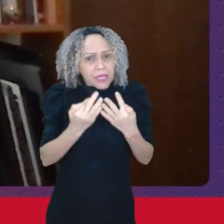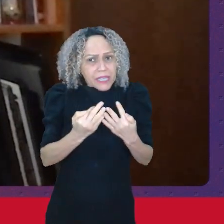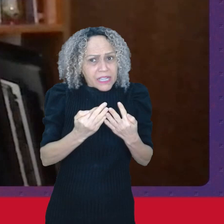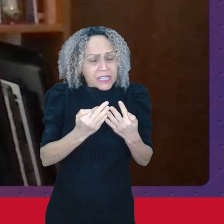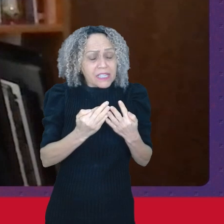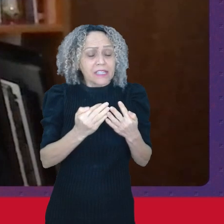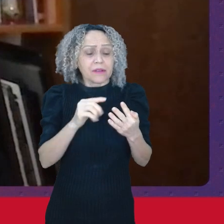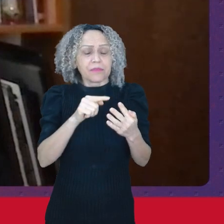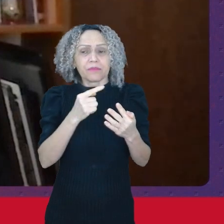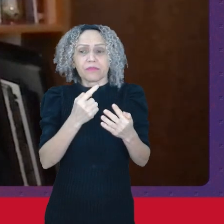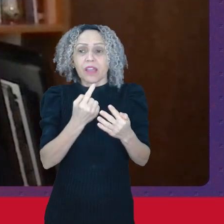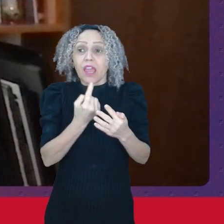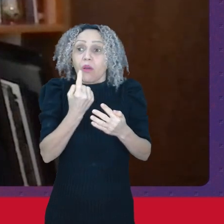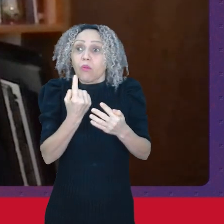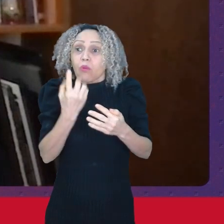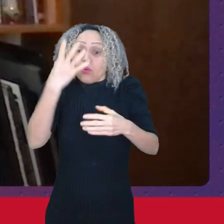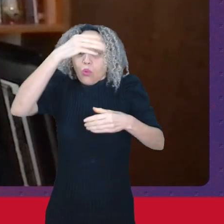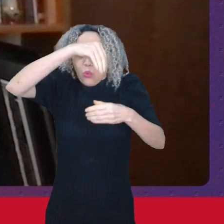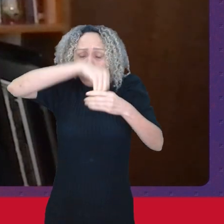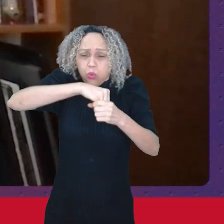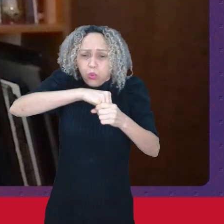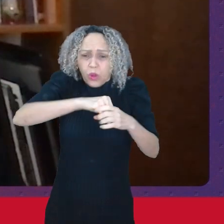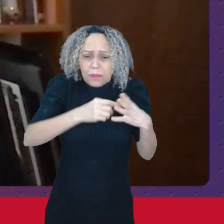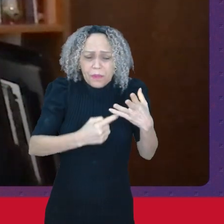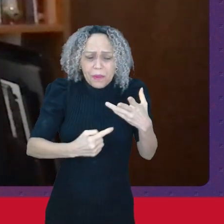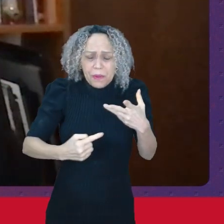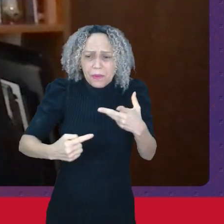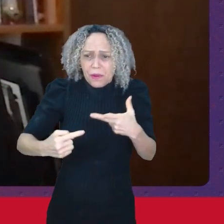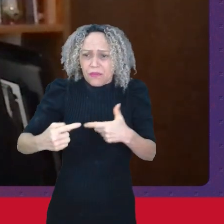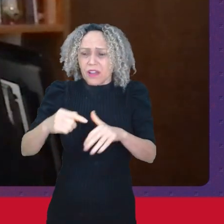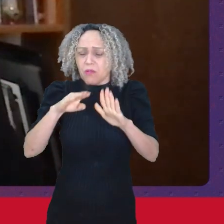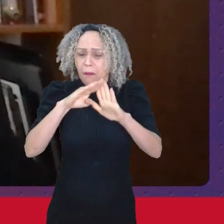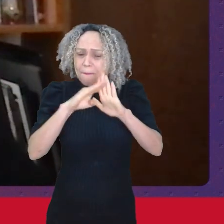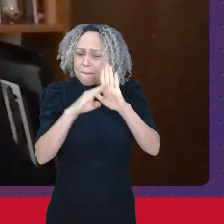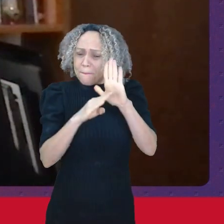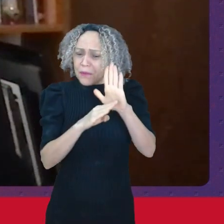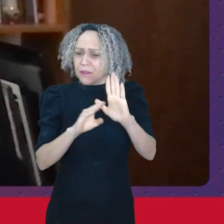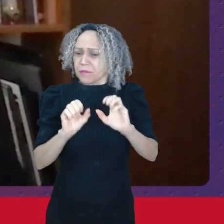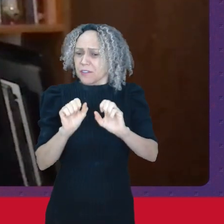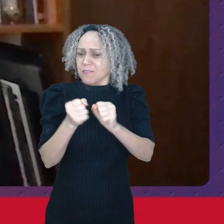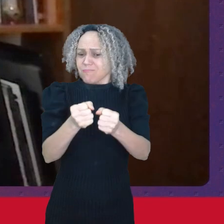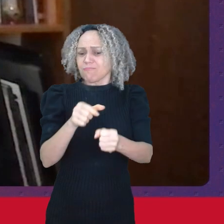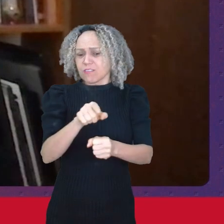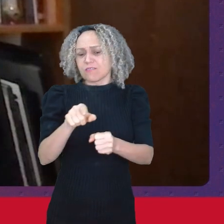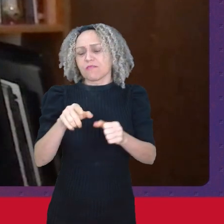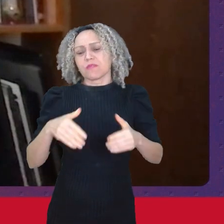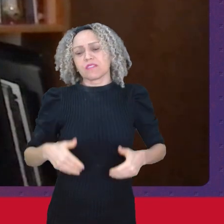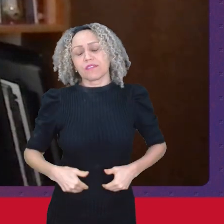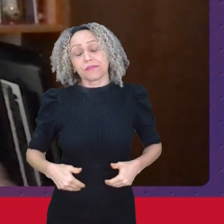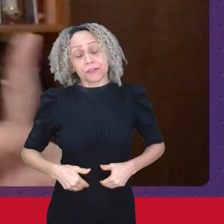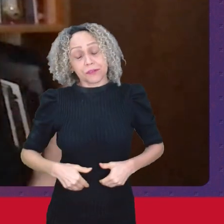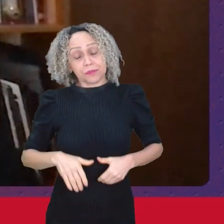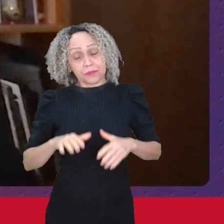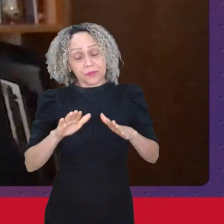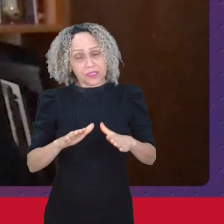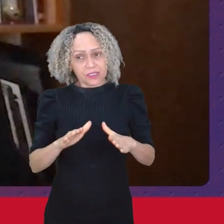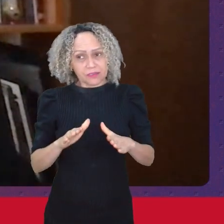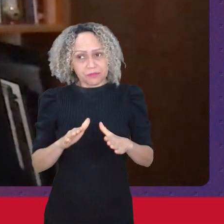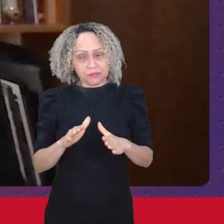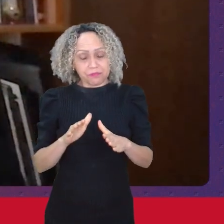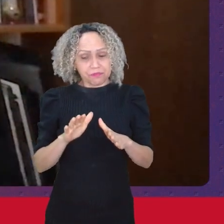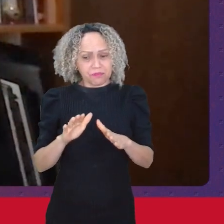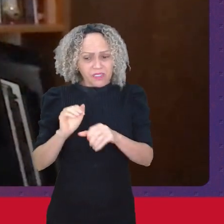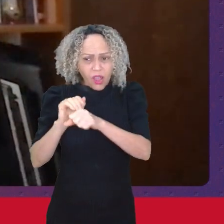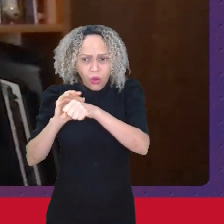continuava fora do mapa da fome, logo depois do golpe, rapidamente o Brasil volta ao mapa da fome. Então, não foi a